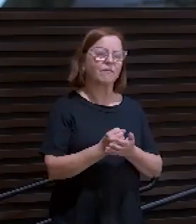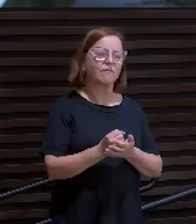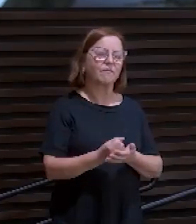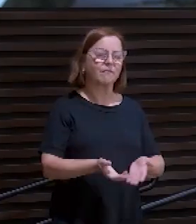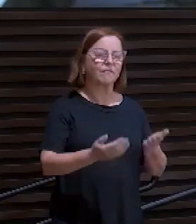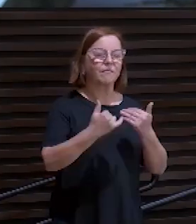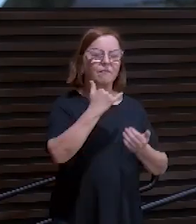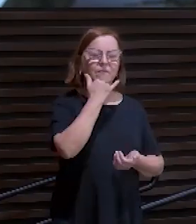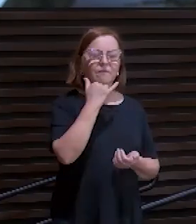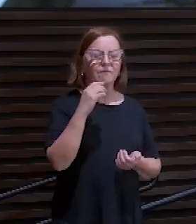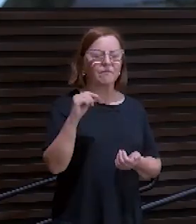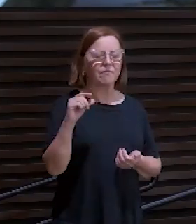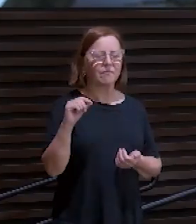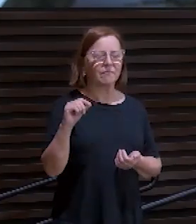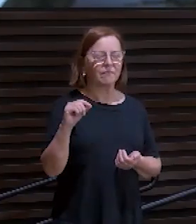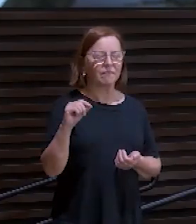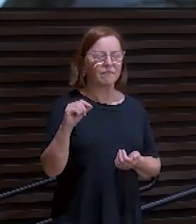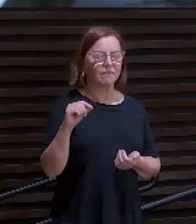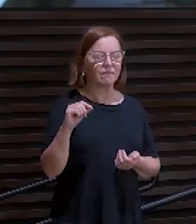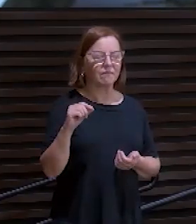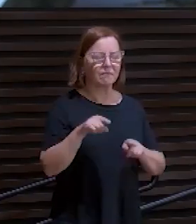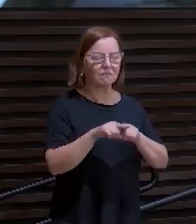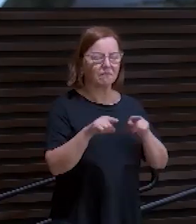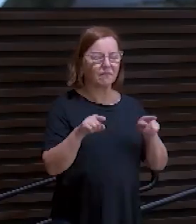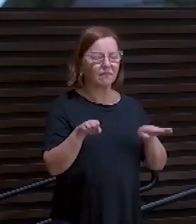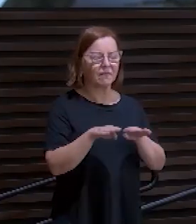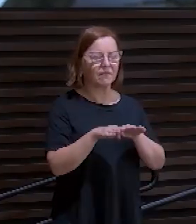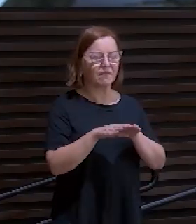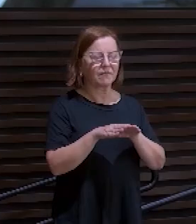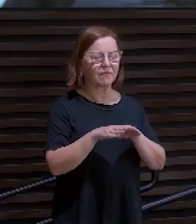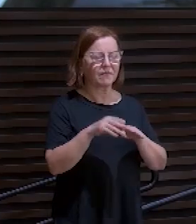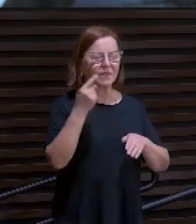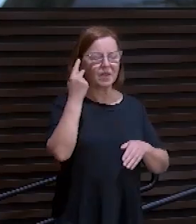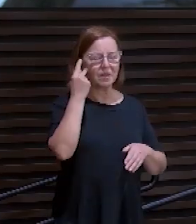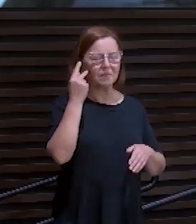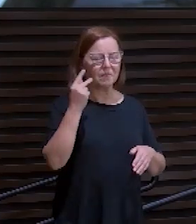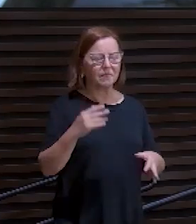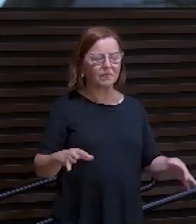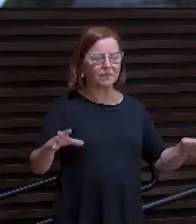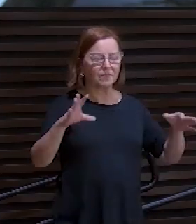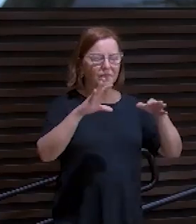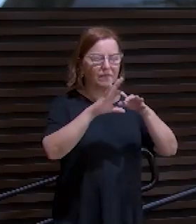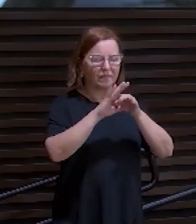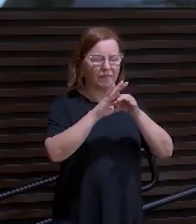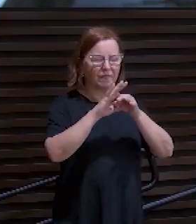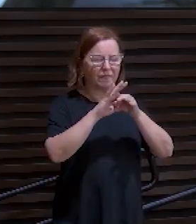perdoar, mas também para restabelecer os laços entre os homens.